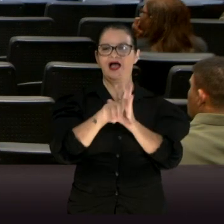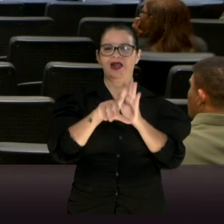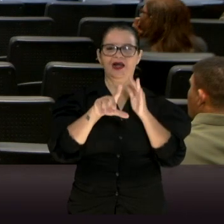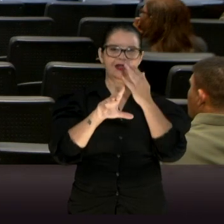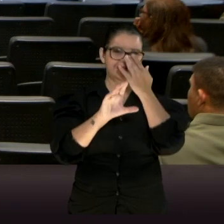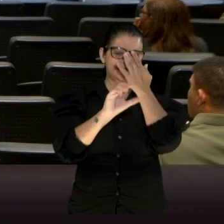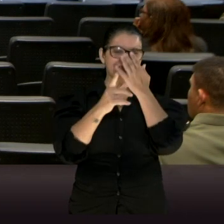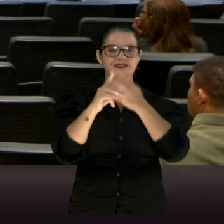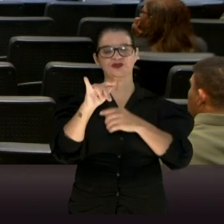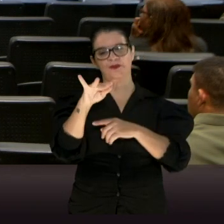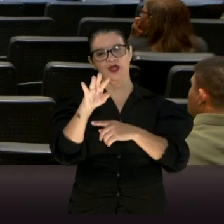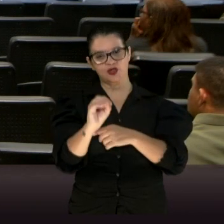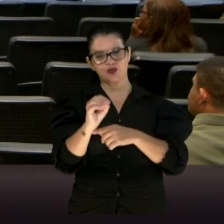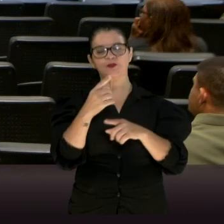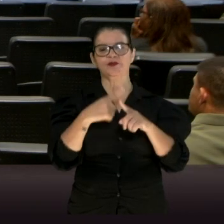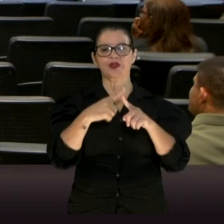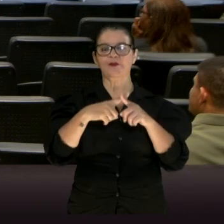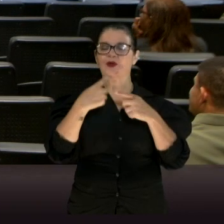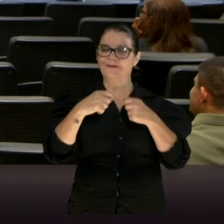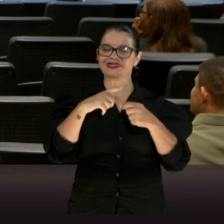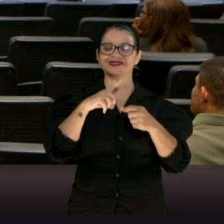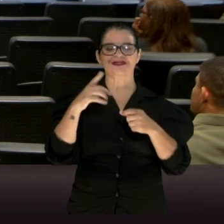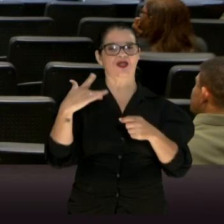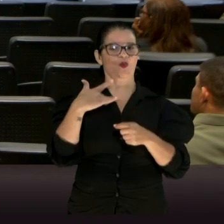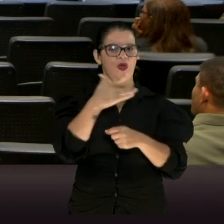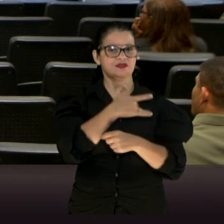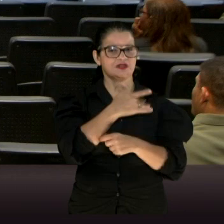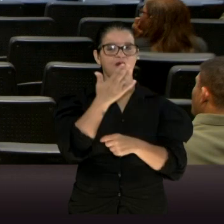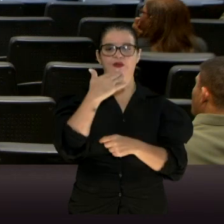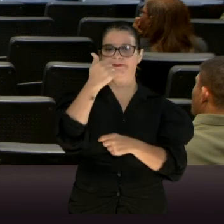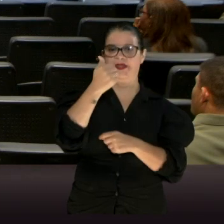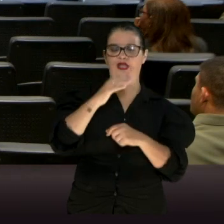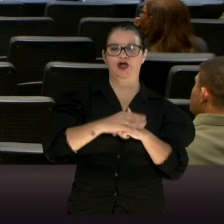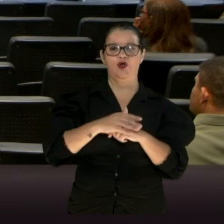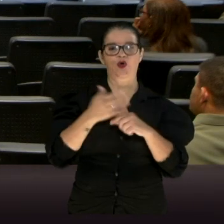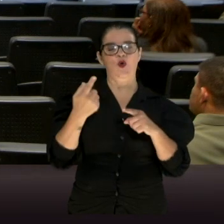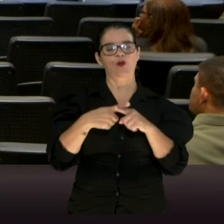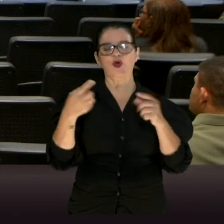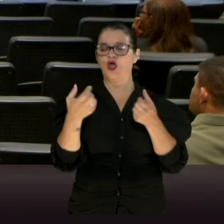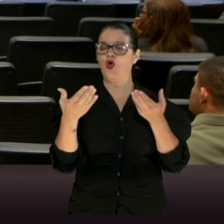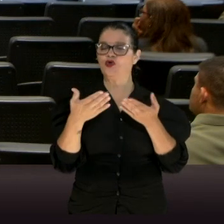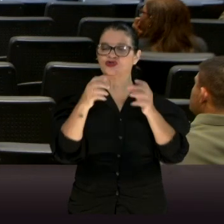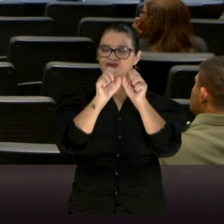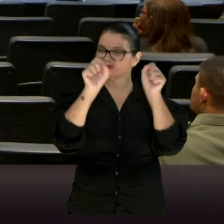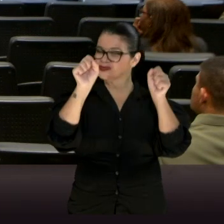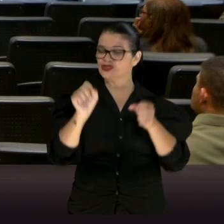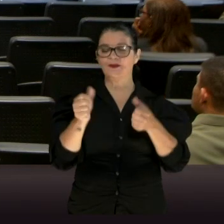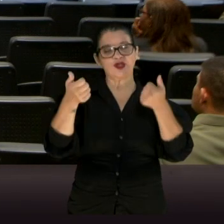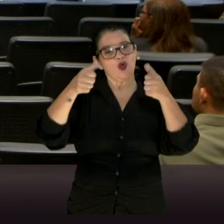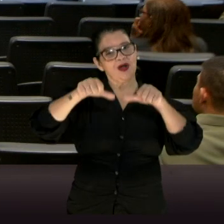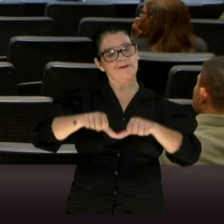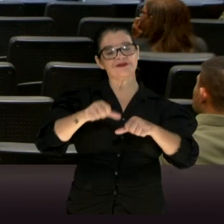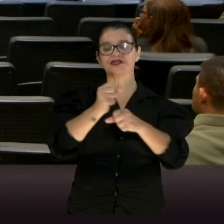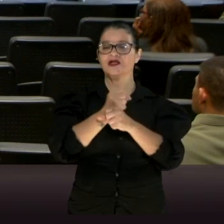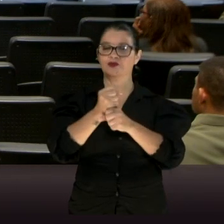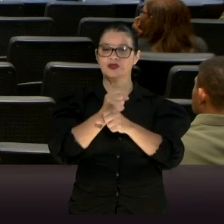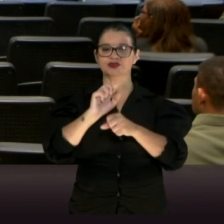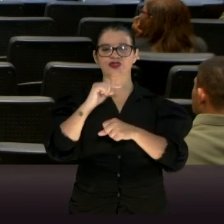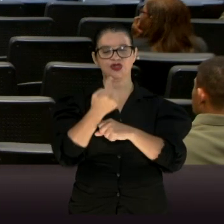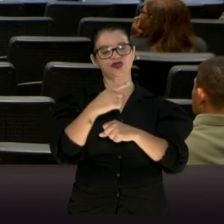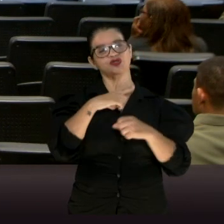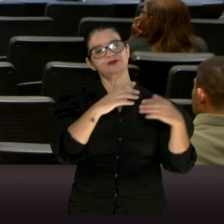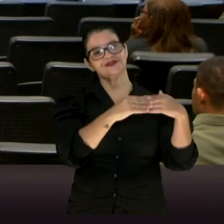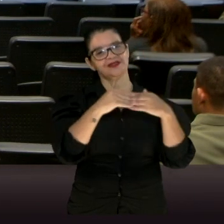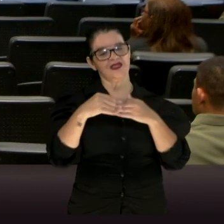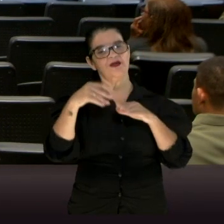SISMEP, porque é preciso ter uma saúde melhor do que hoje, o sistema está colapsado já faz anos, e nós estamos com, e